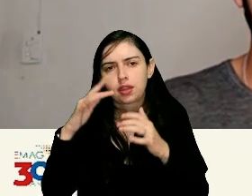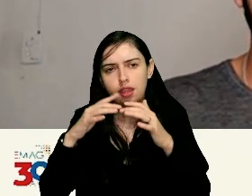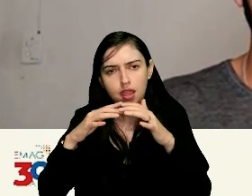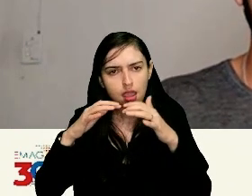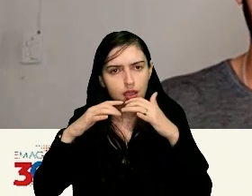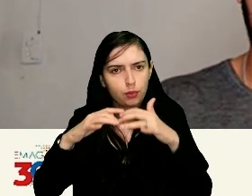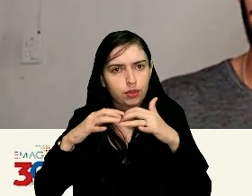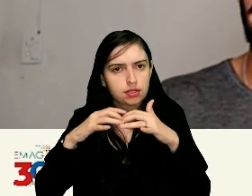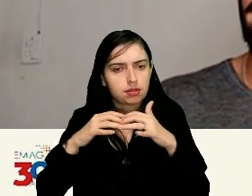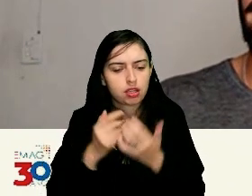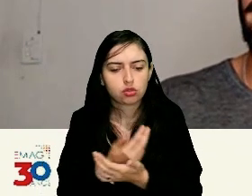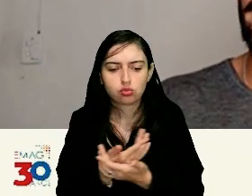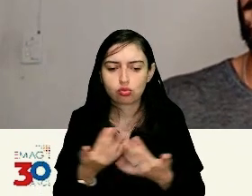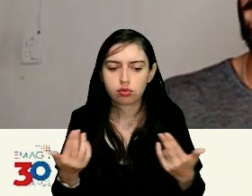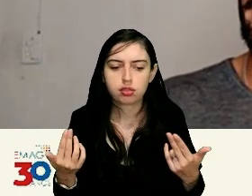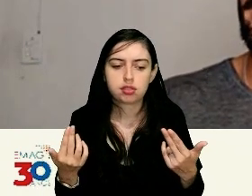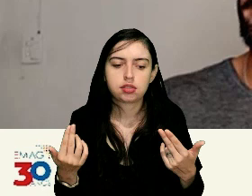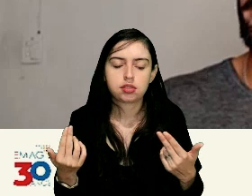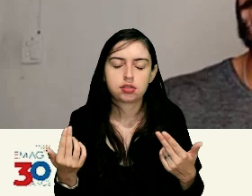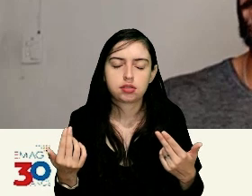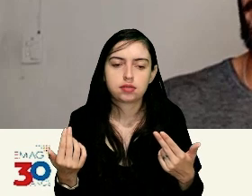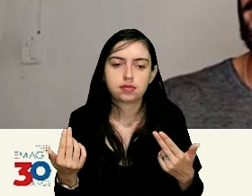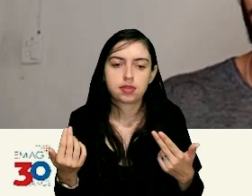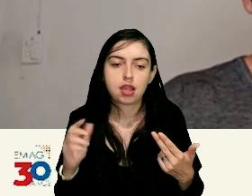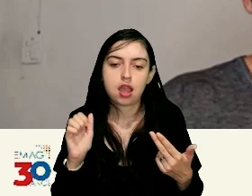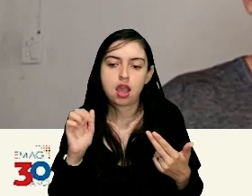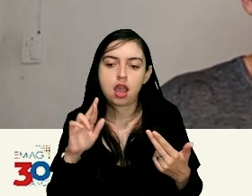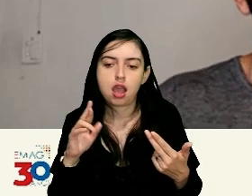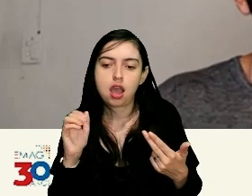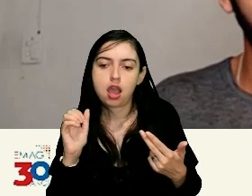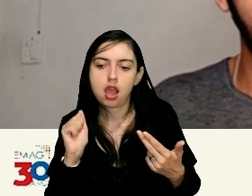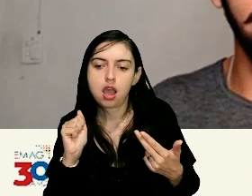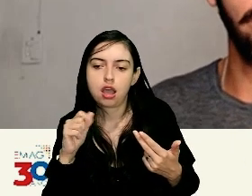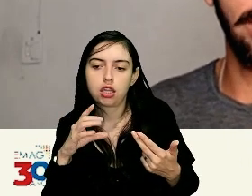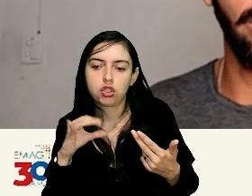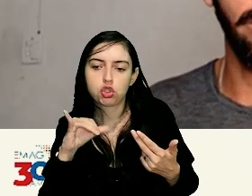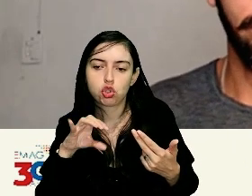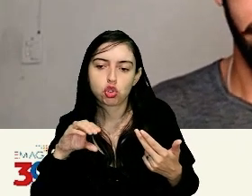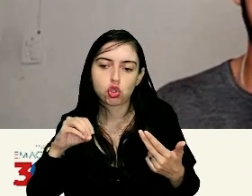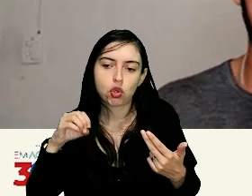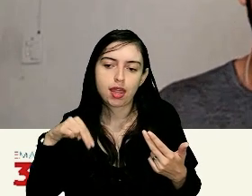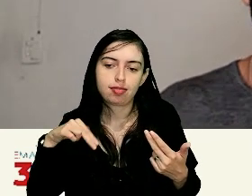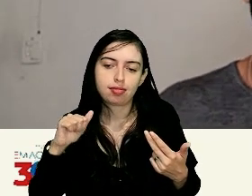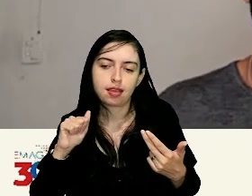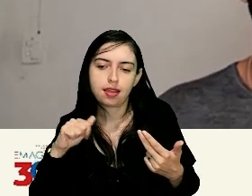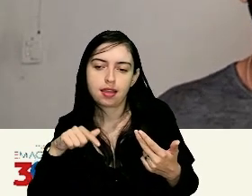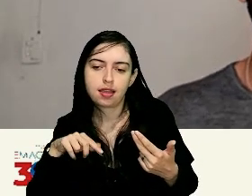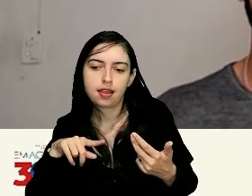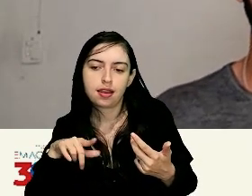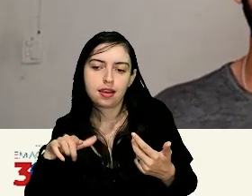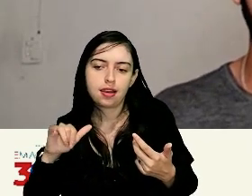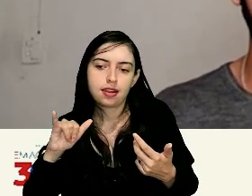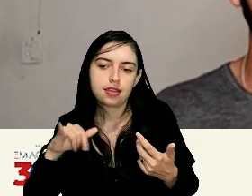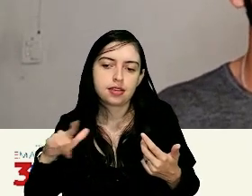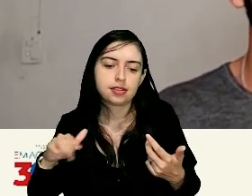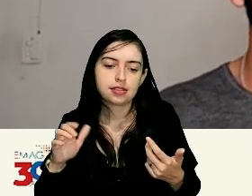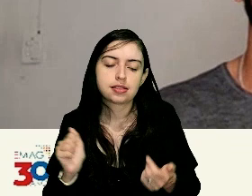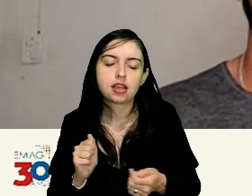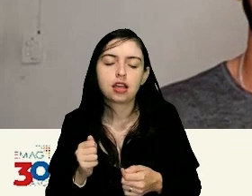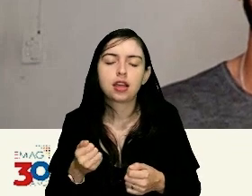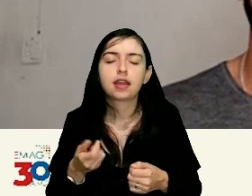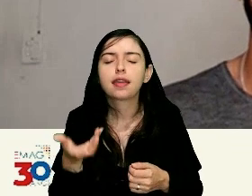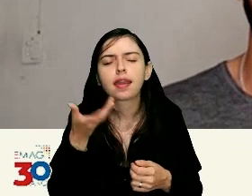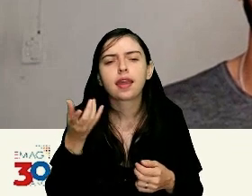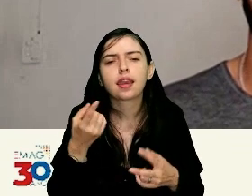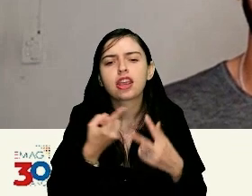coisas e querer, principalmente, ir para uma parte operacional. Então, quando você fala em